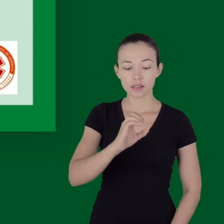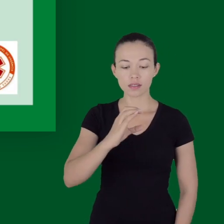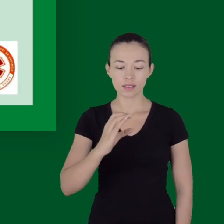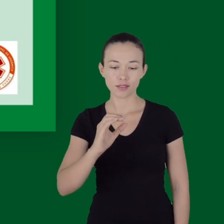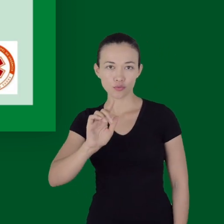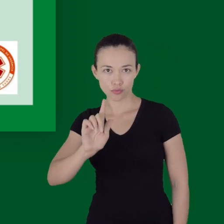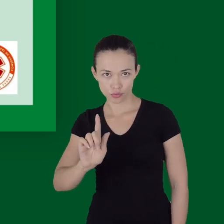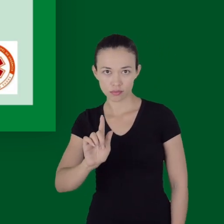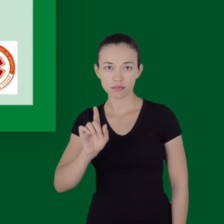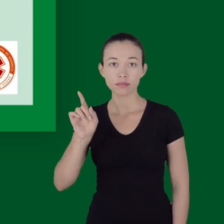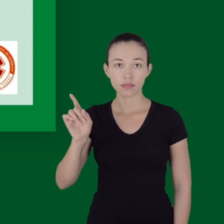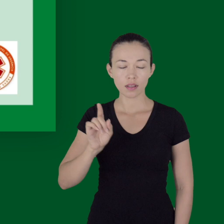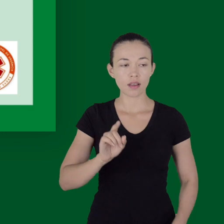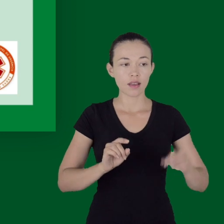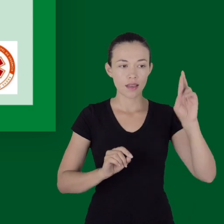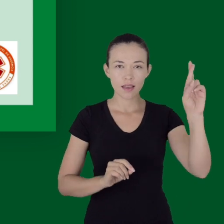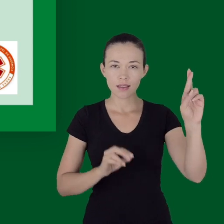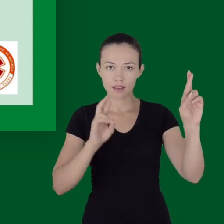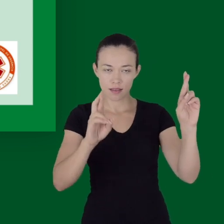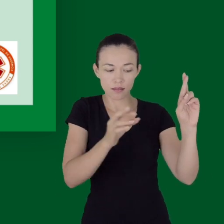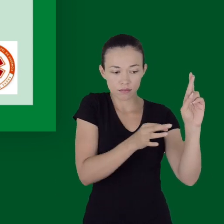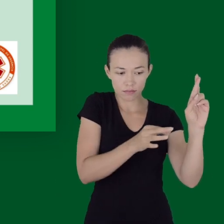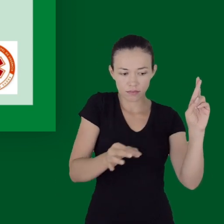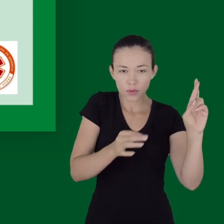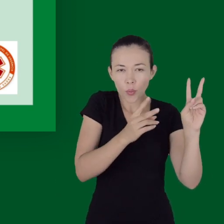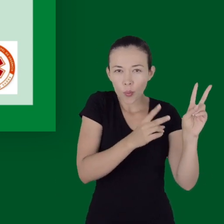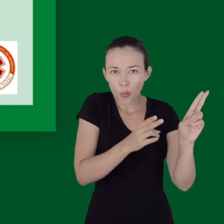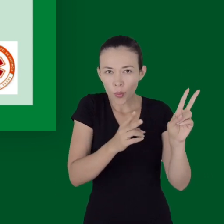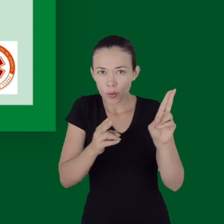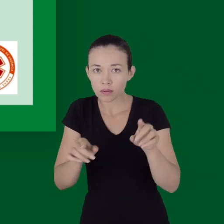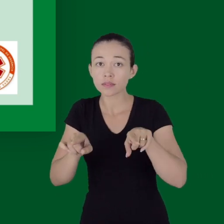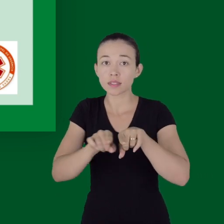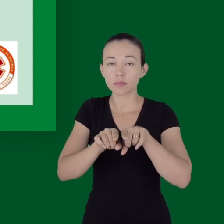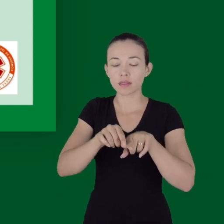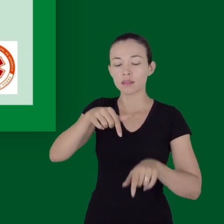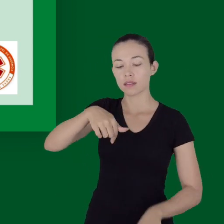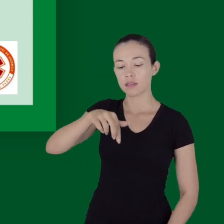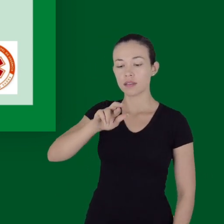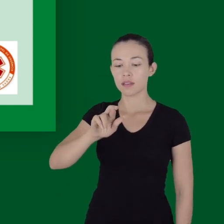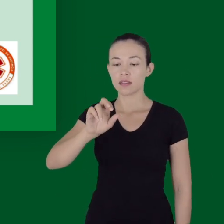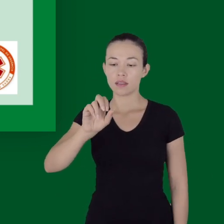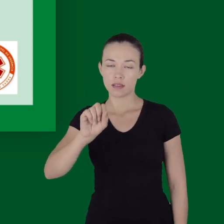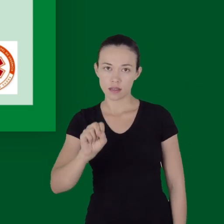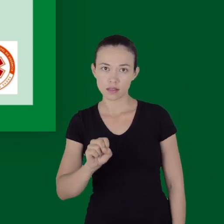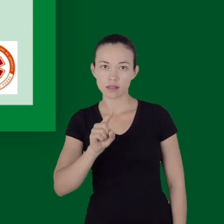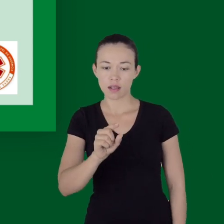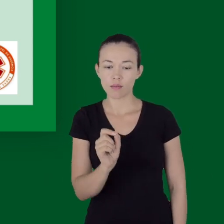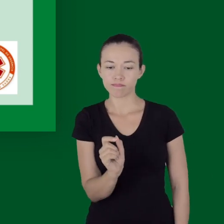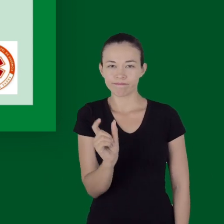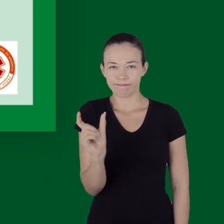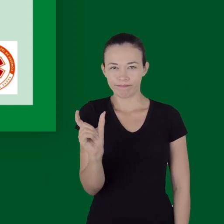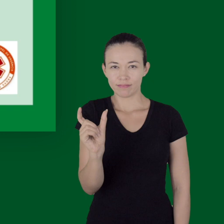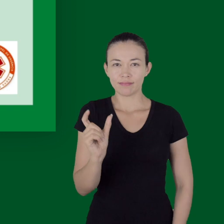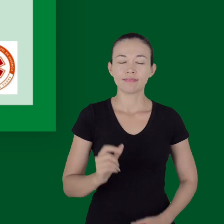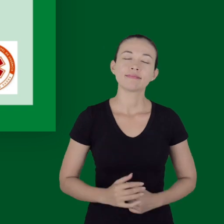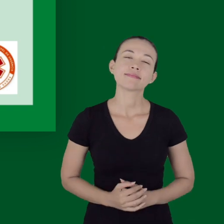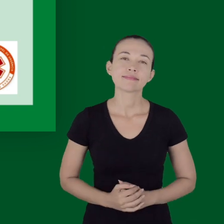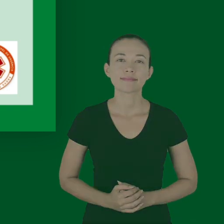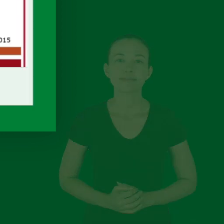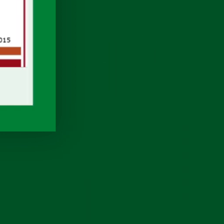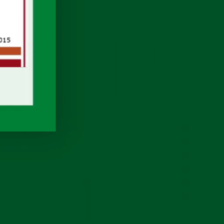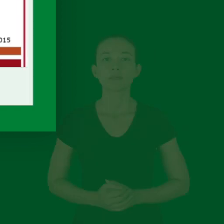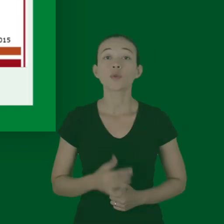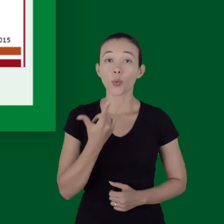um eletro com uma TV monomórfica, que a gente consegue identificar um RR regular e um QRS bem alargado,